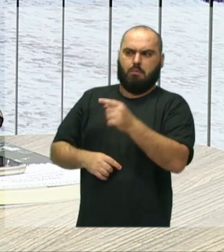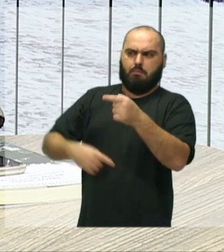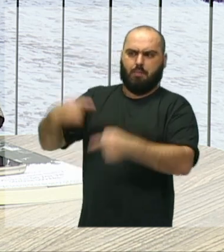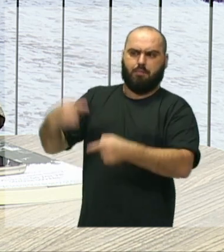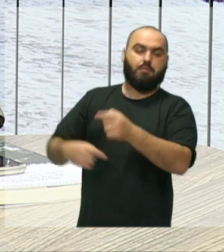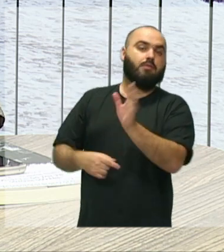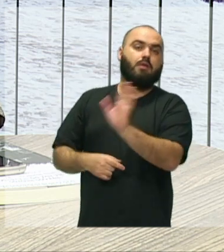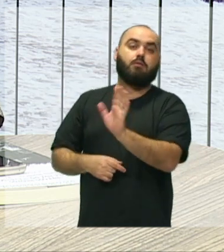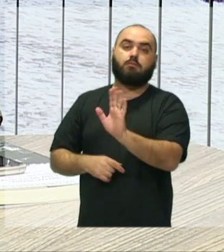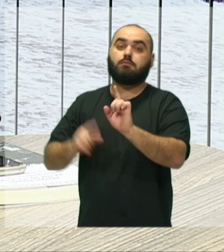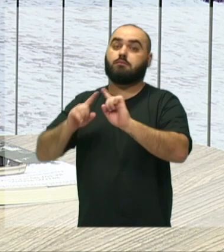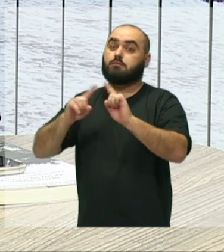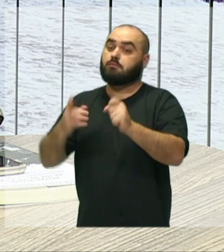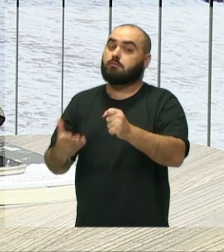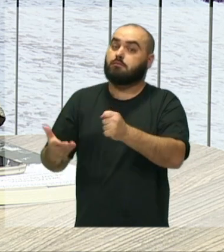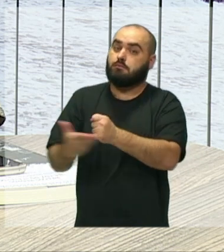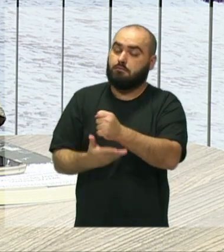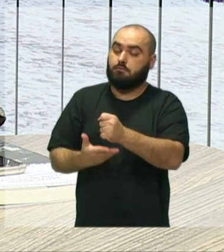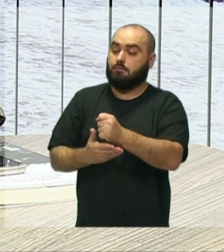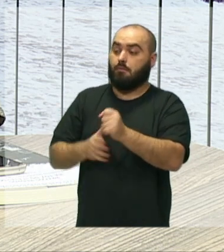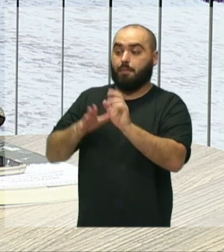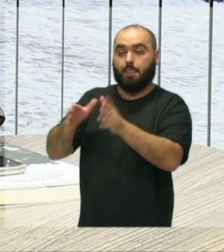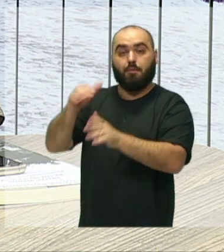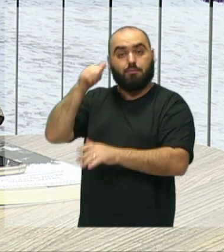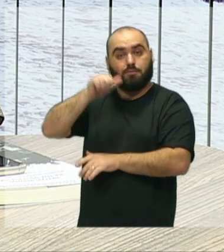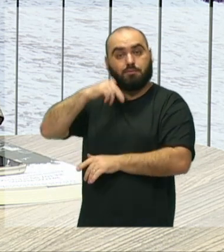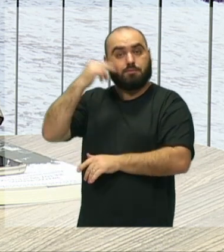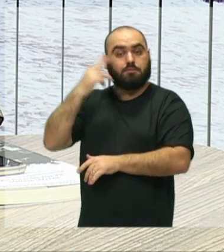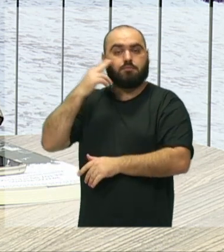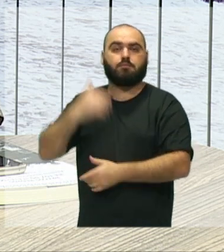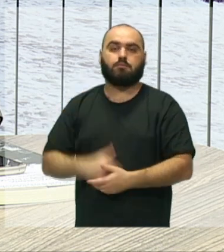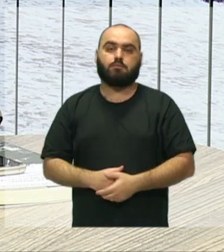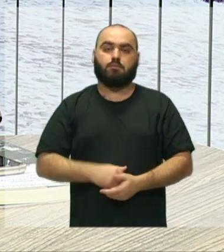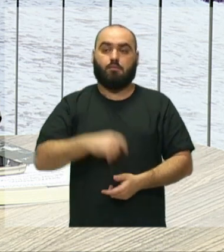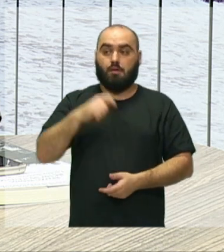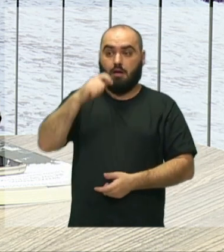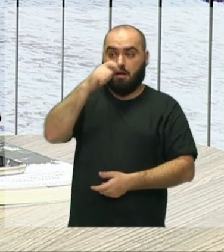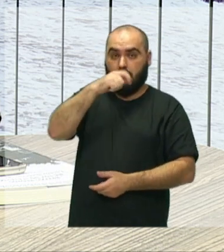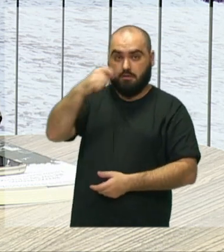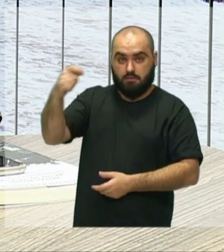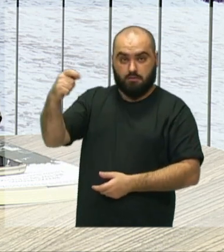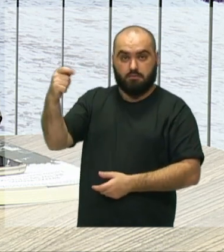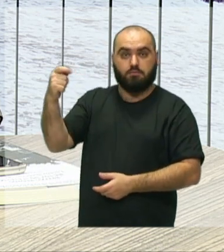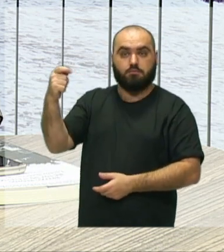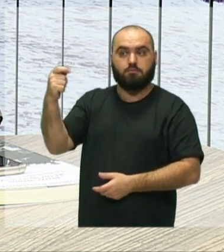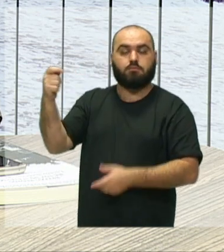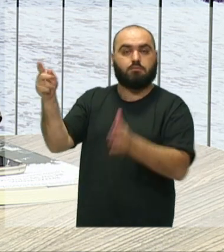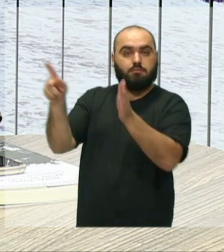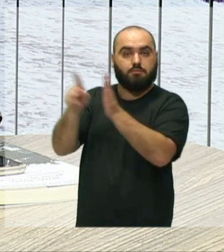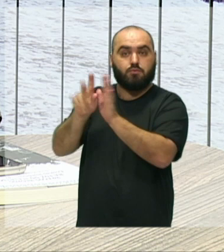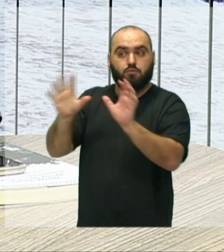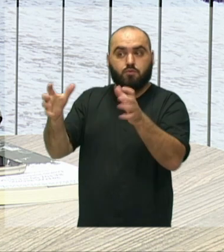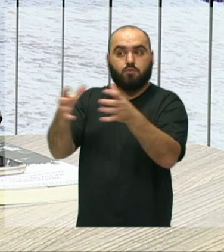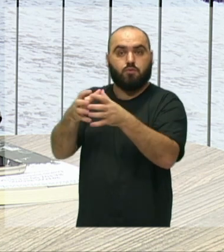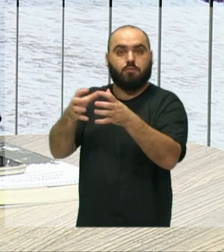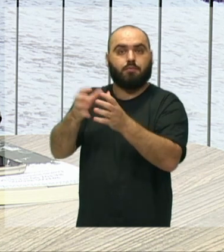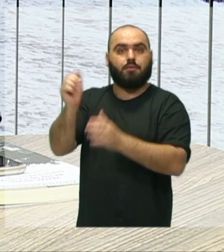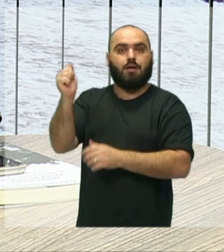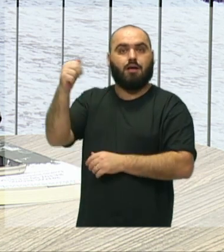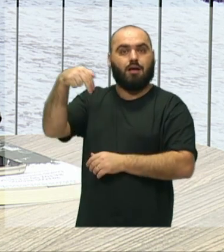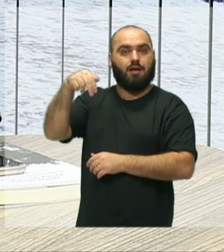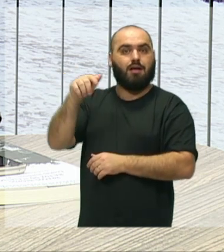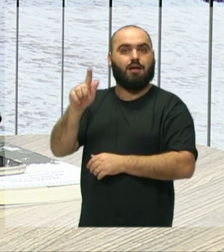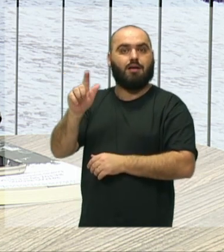o ponto central. Tem a Associação dos Naturais e Amigos de Angola, que são os que vieram